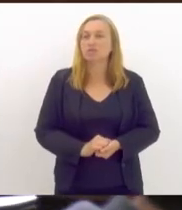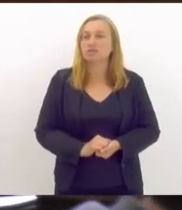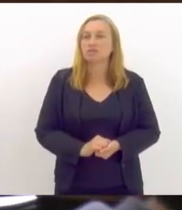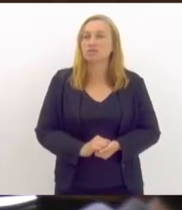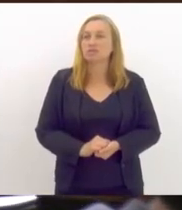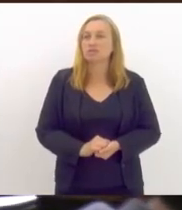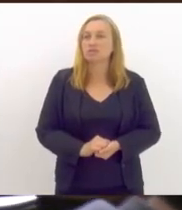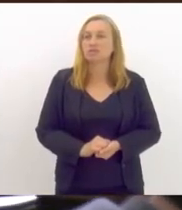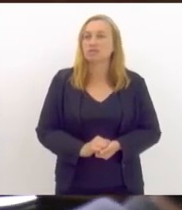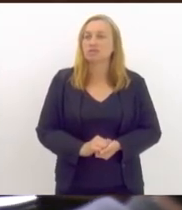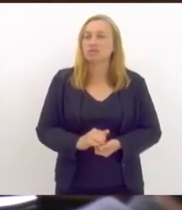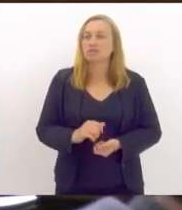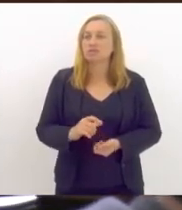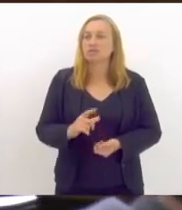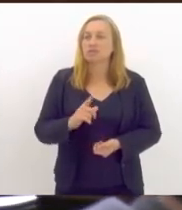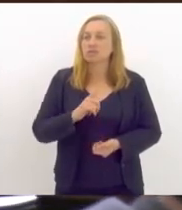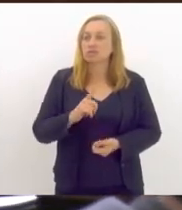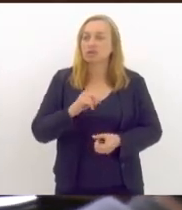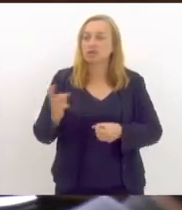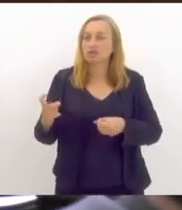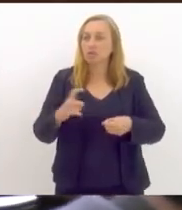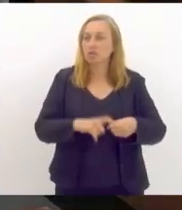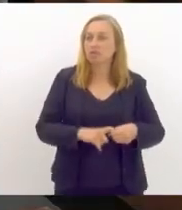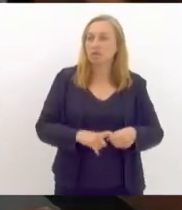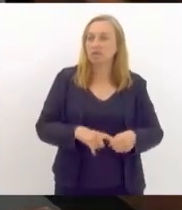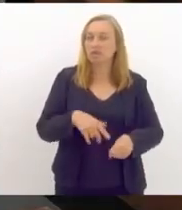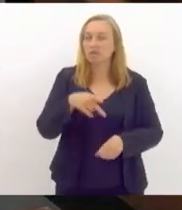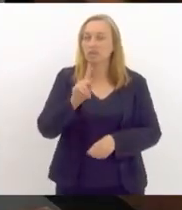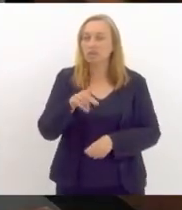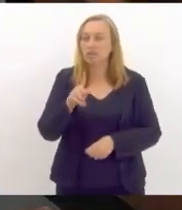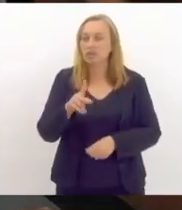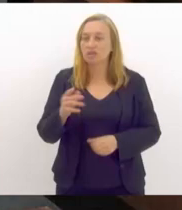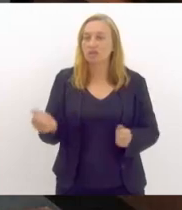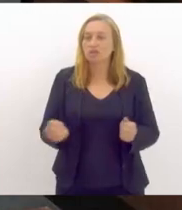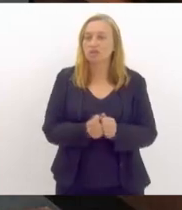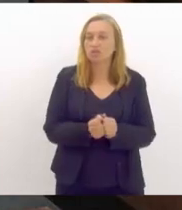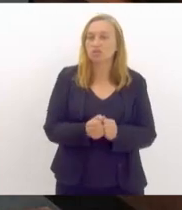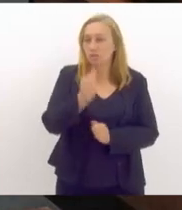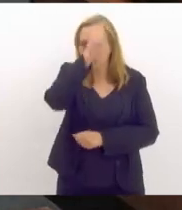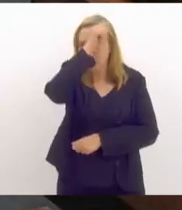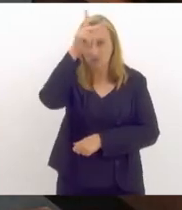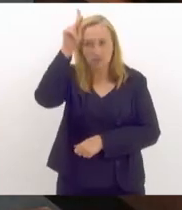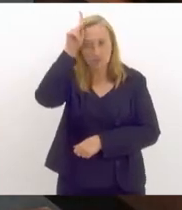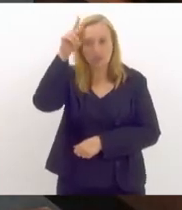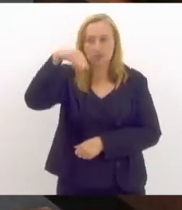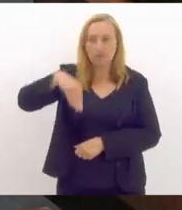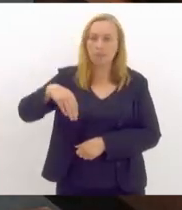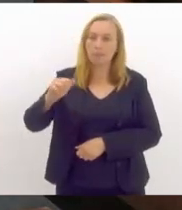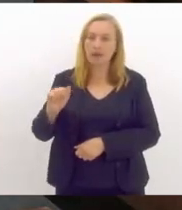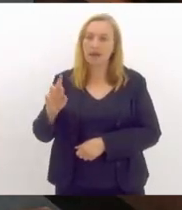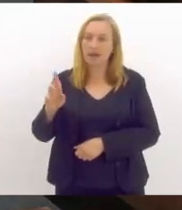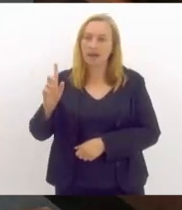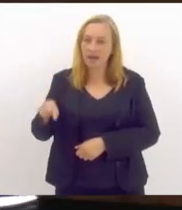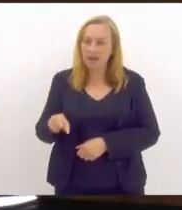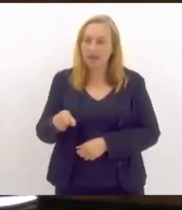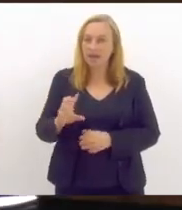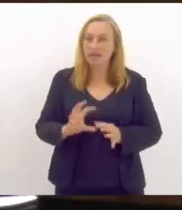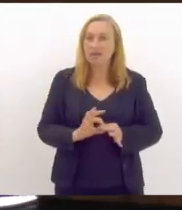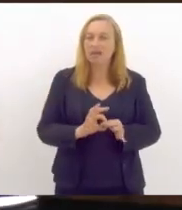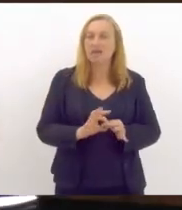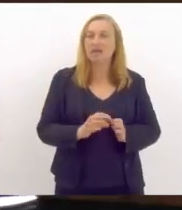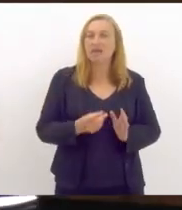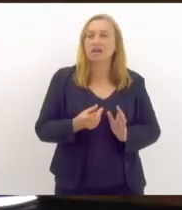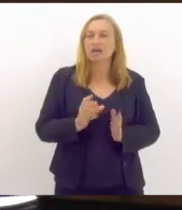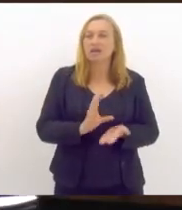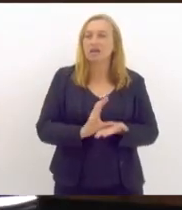houve um convênio da Petrobras com a Prefeitura de Macaé né esse convênio liberou 18 milhões